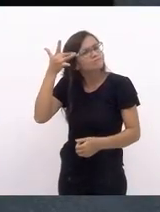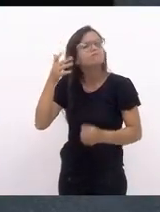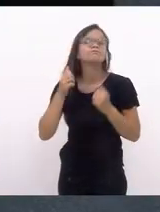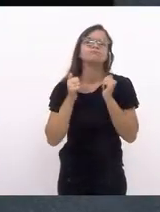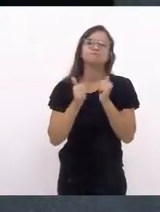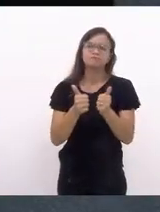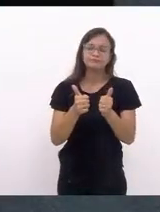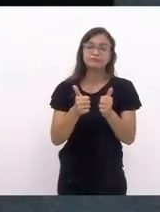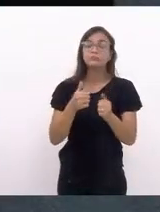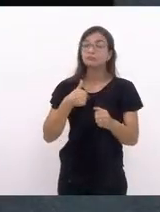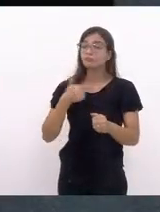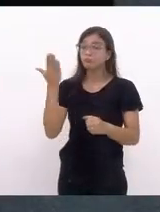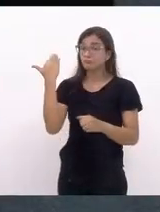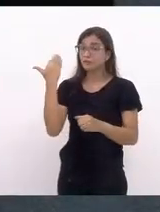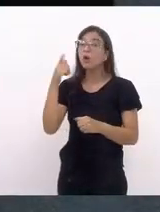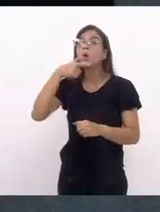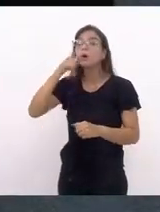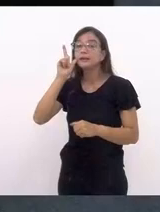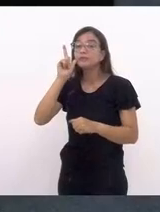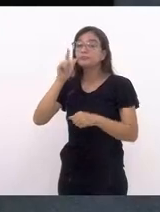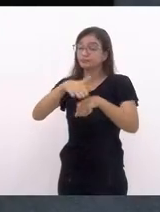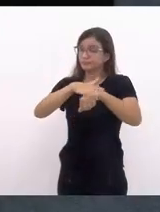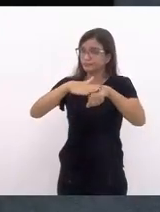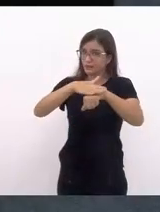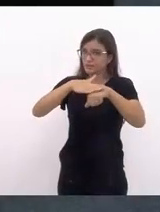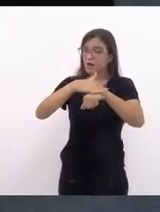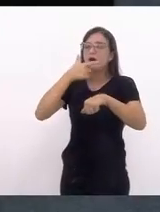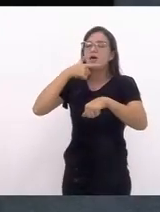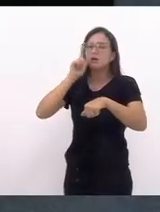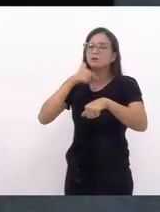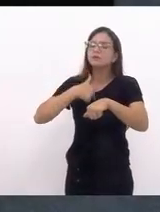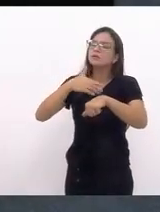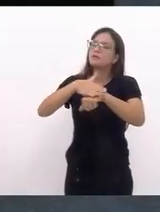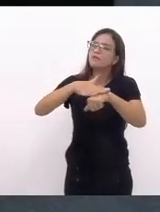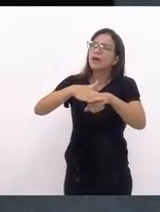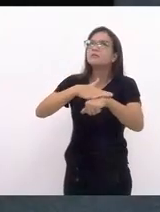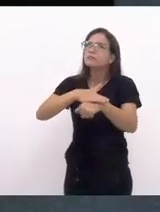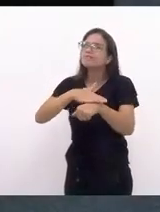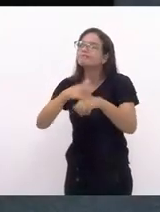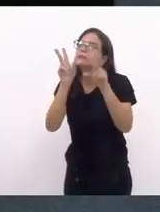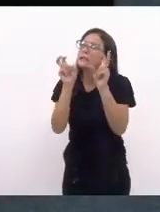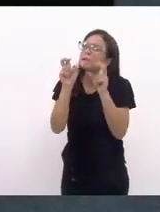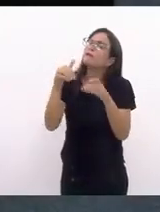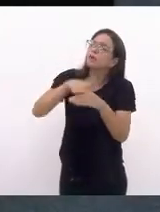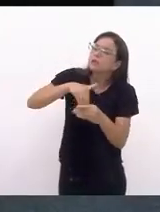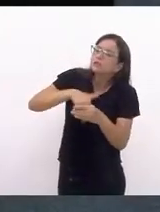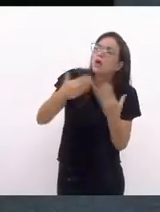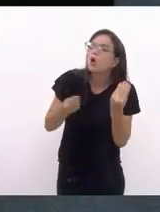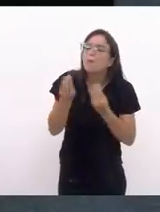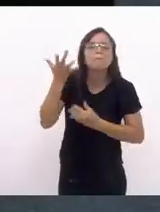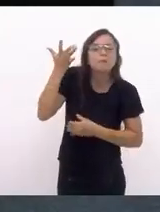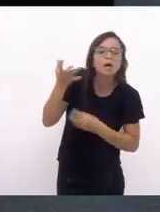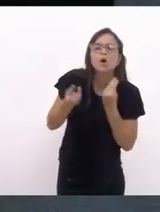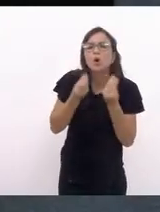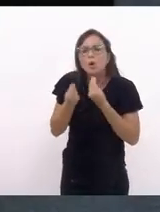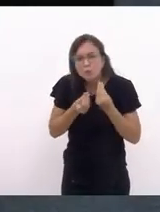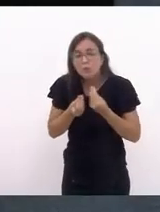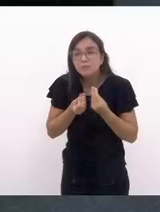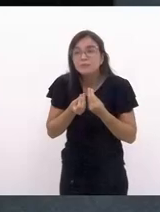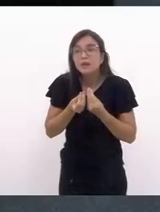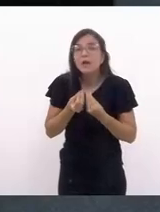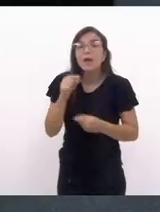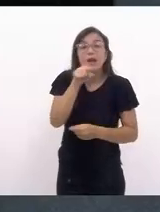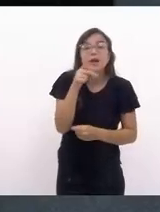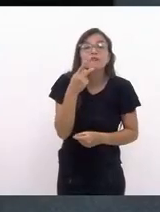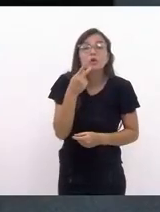eu tive uma conversa com ele ontem para tratar dessa votação EA com é a